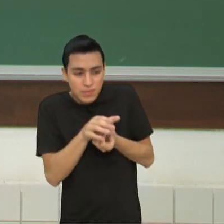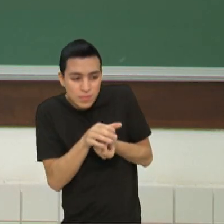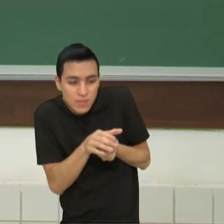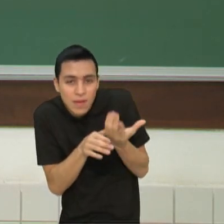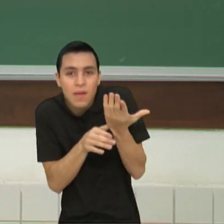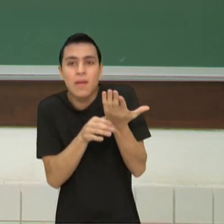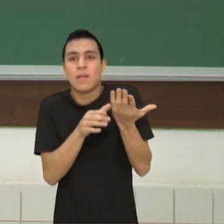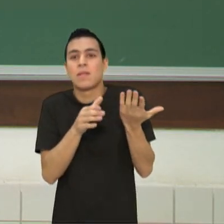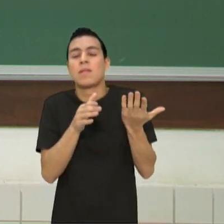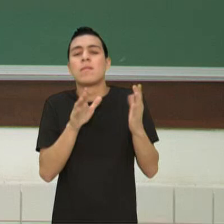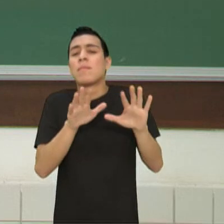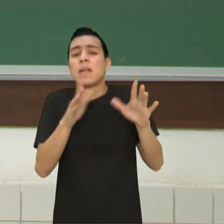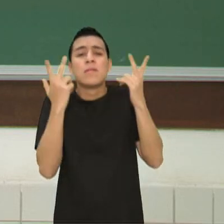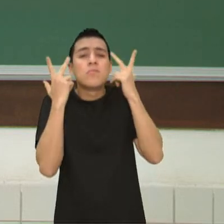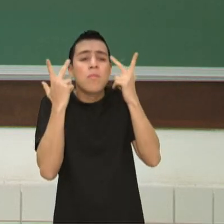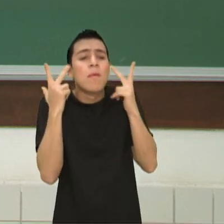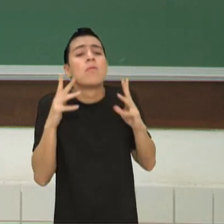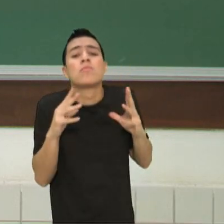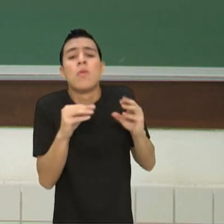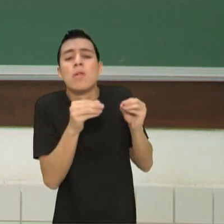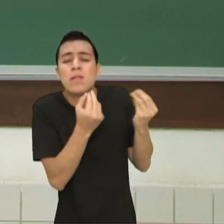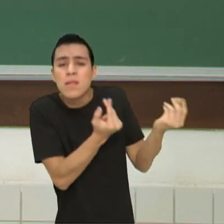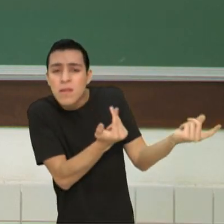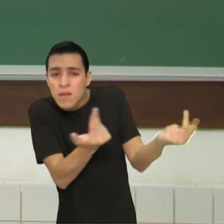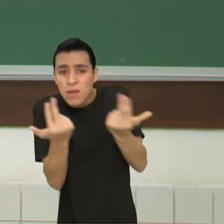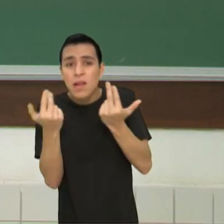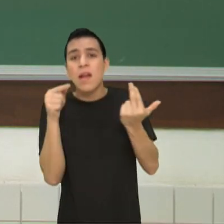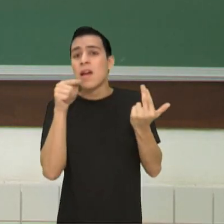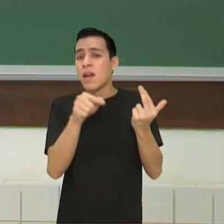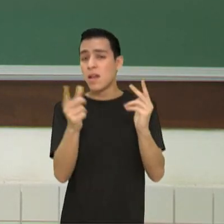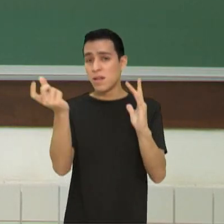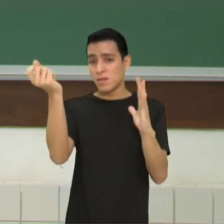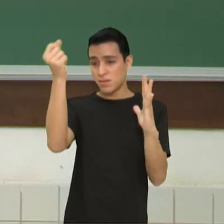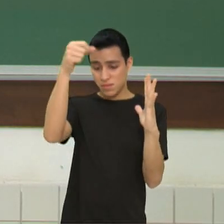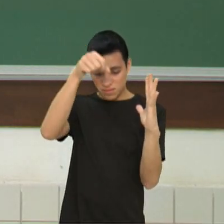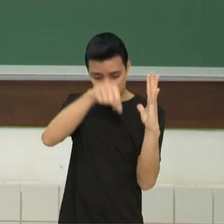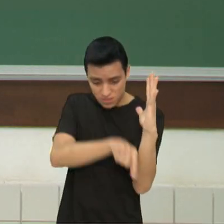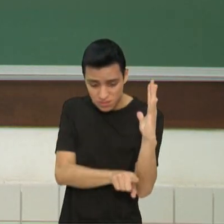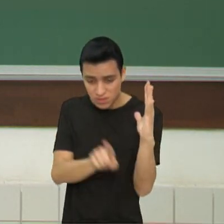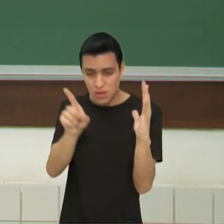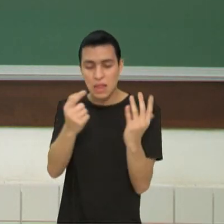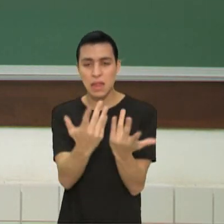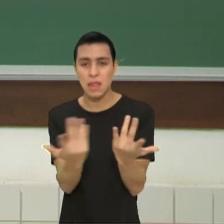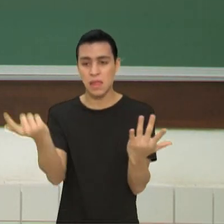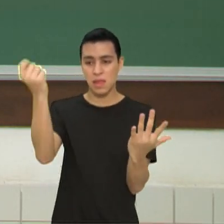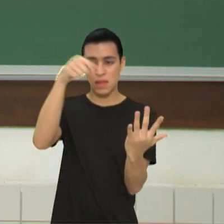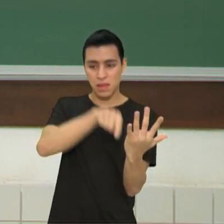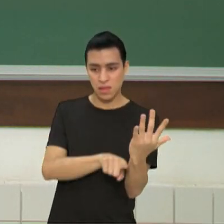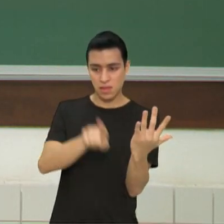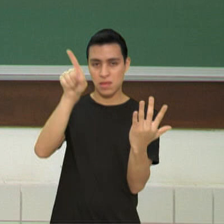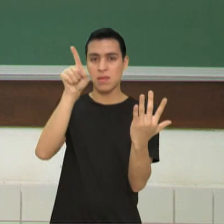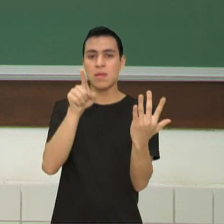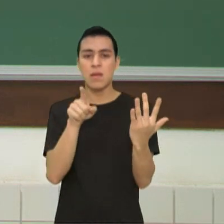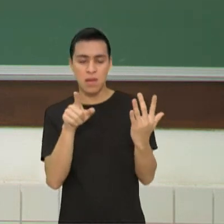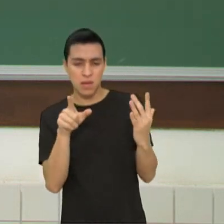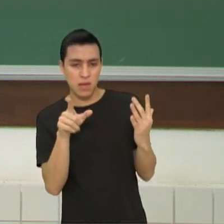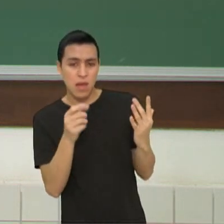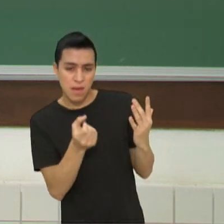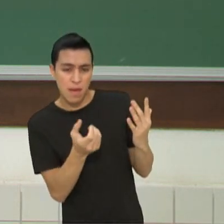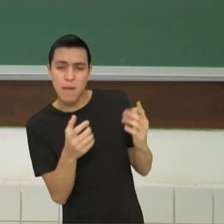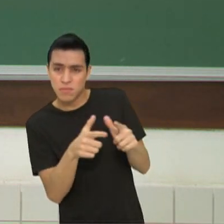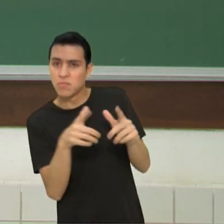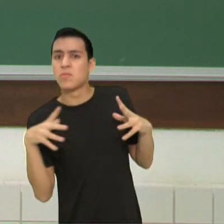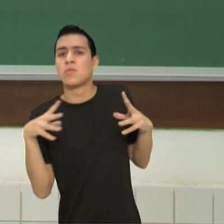o que tem em comum para todas elas? Fazem fotossíntese, algumas não só fotossíntese, mas todas